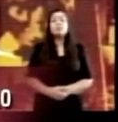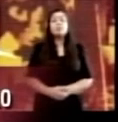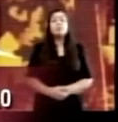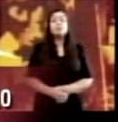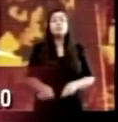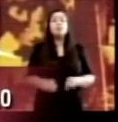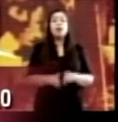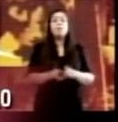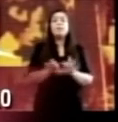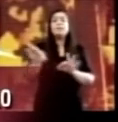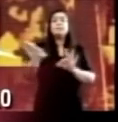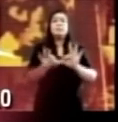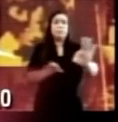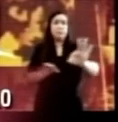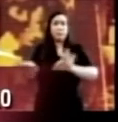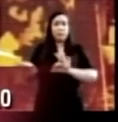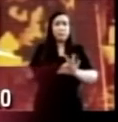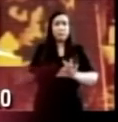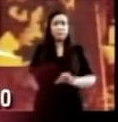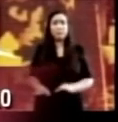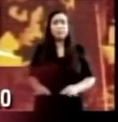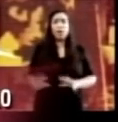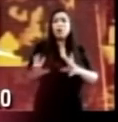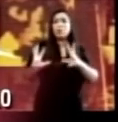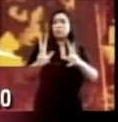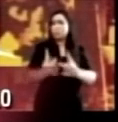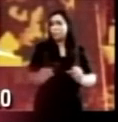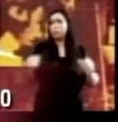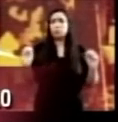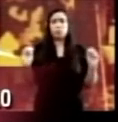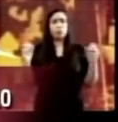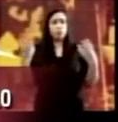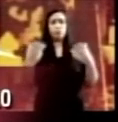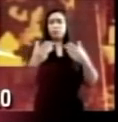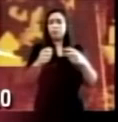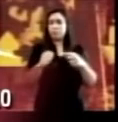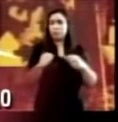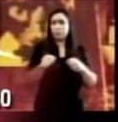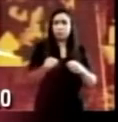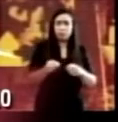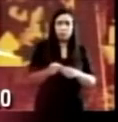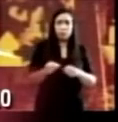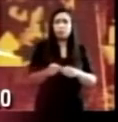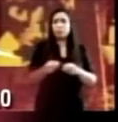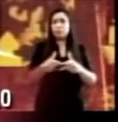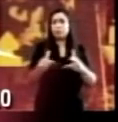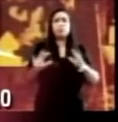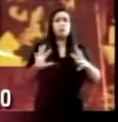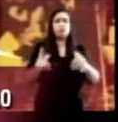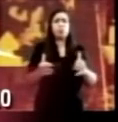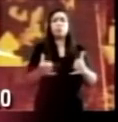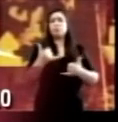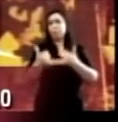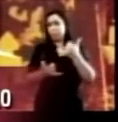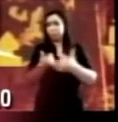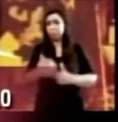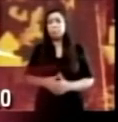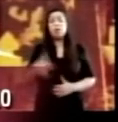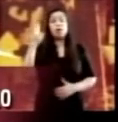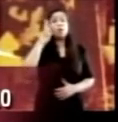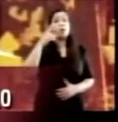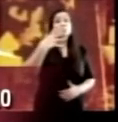A distância, né, tem que ser feita em todos os eventos, em todos os parques, e lembrando, de novo, que é